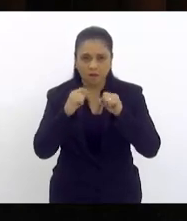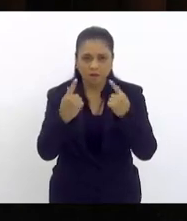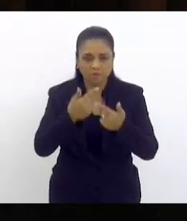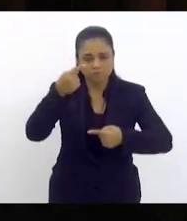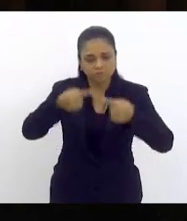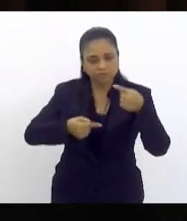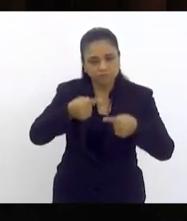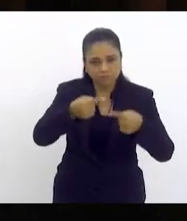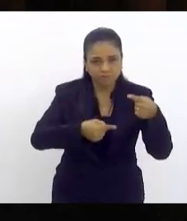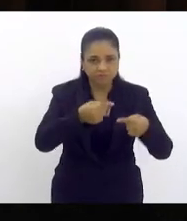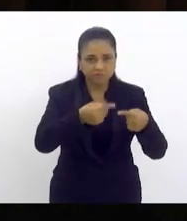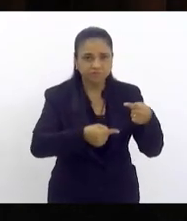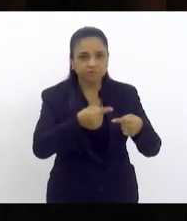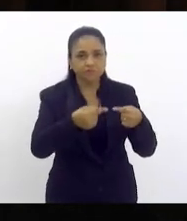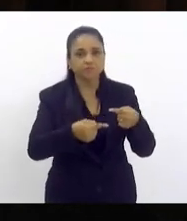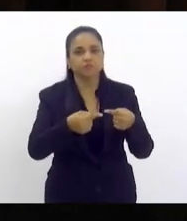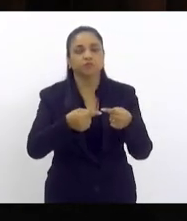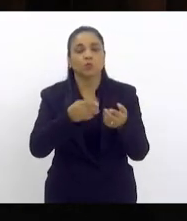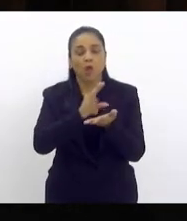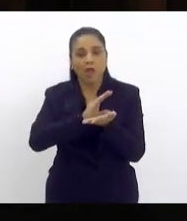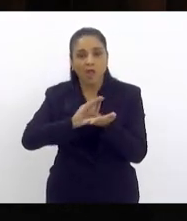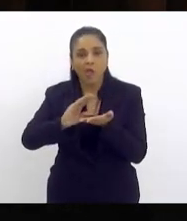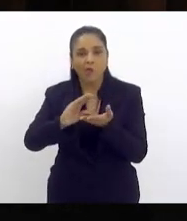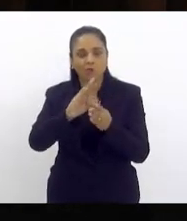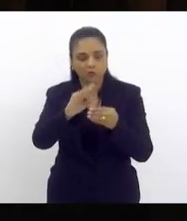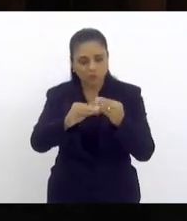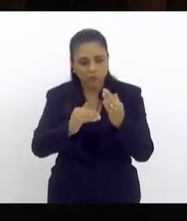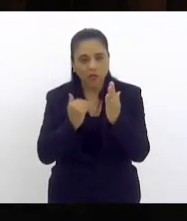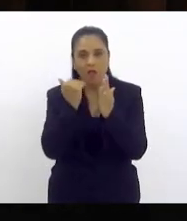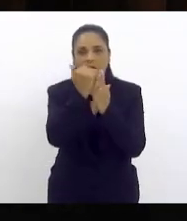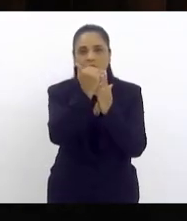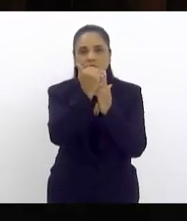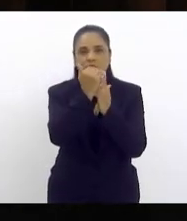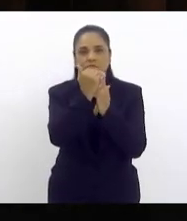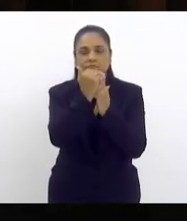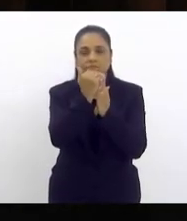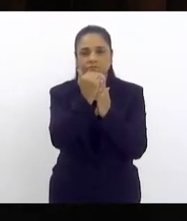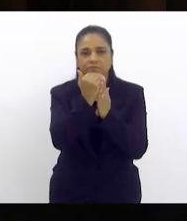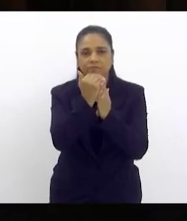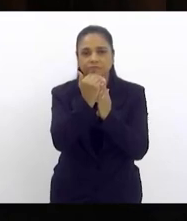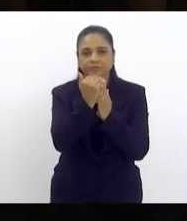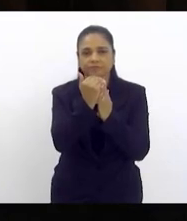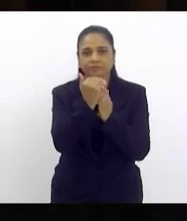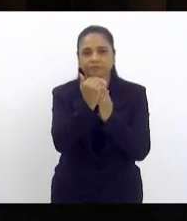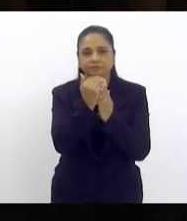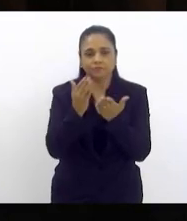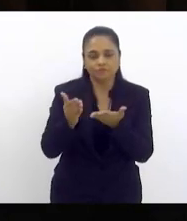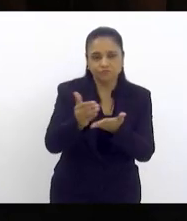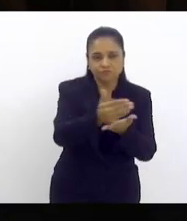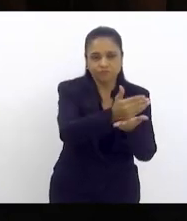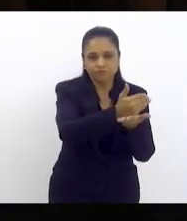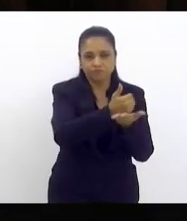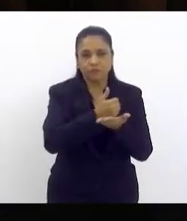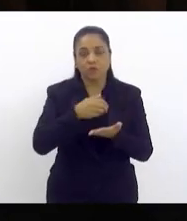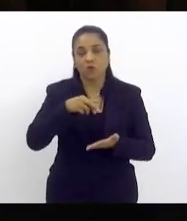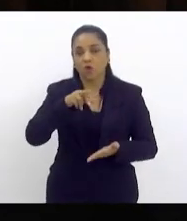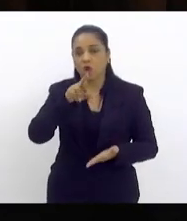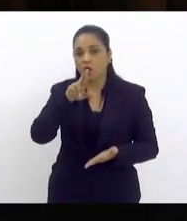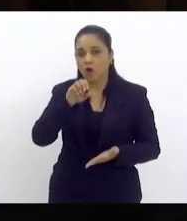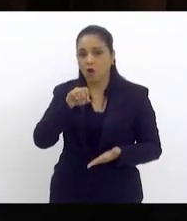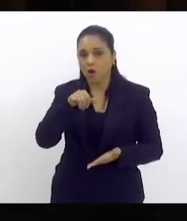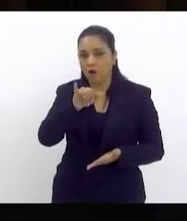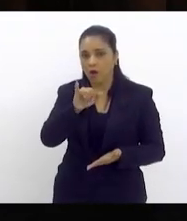gente pudesse falar dos recursos excedentes da previsão de arrecadação dos royalties